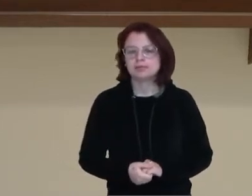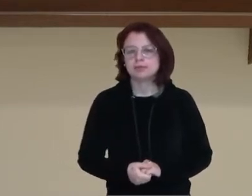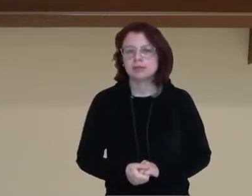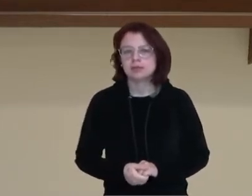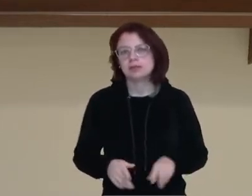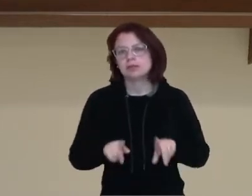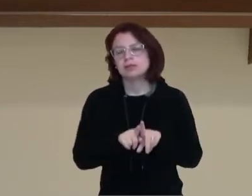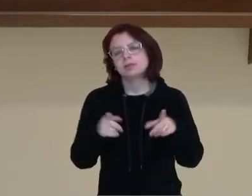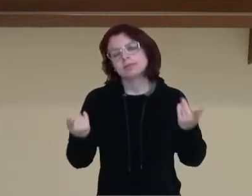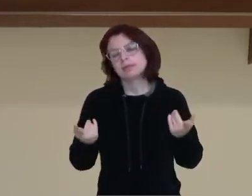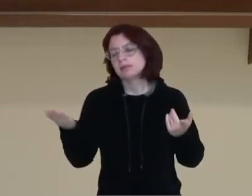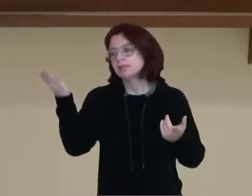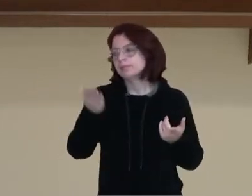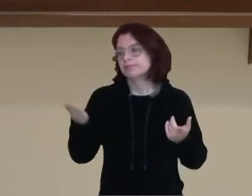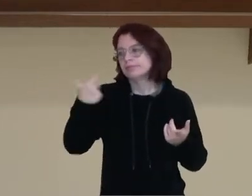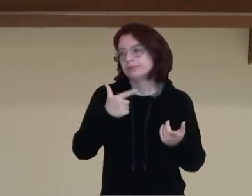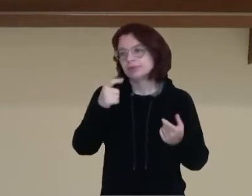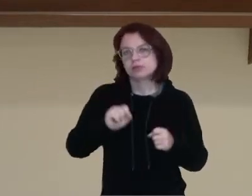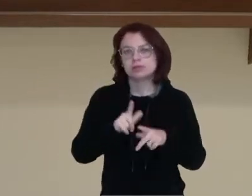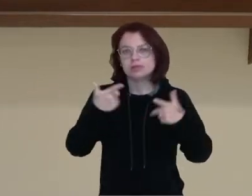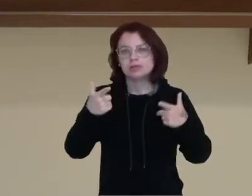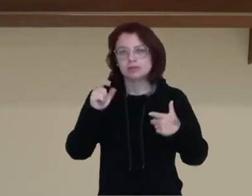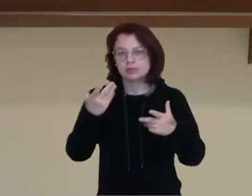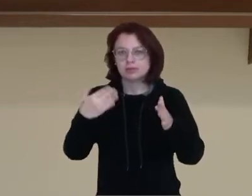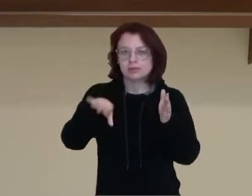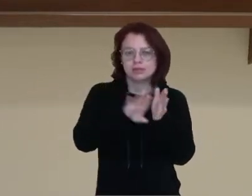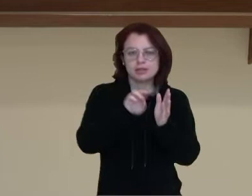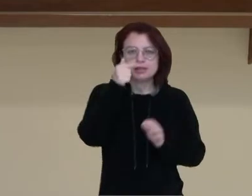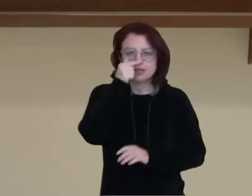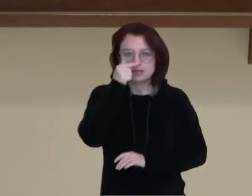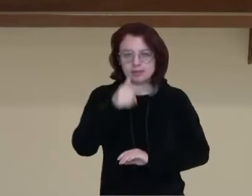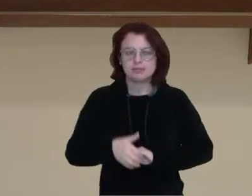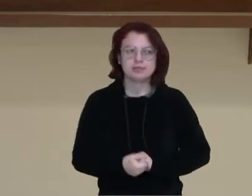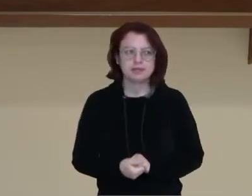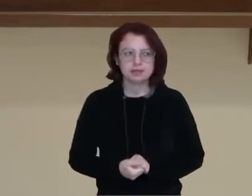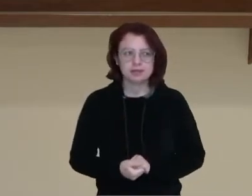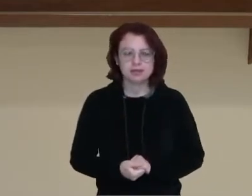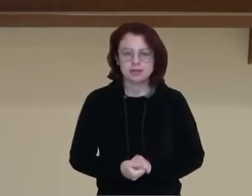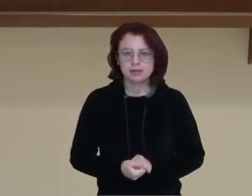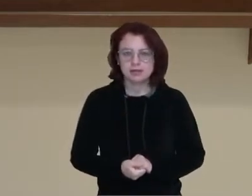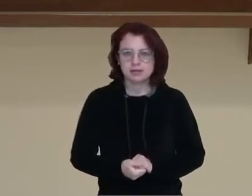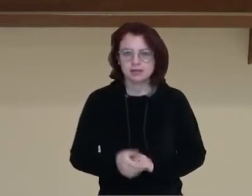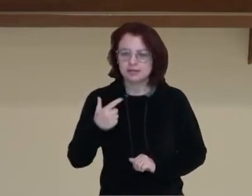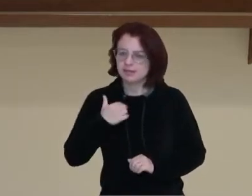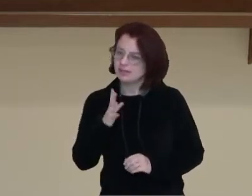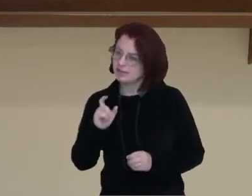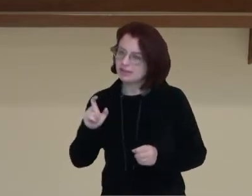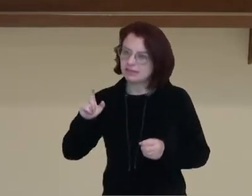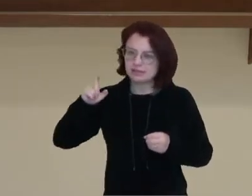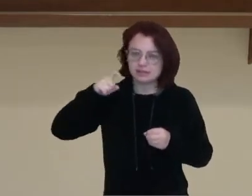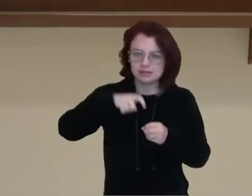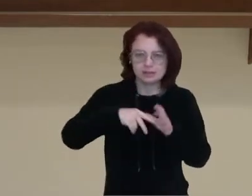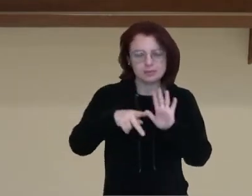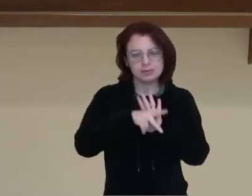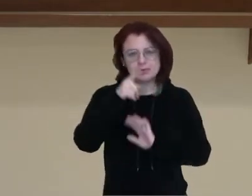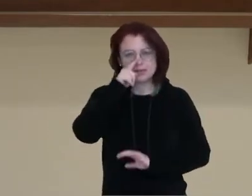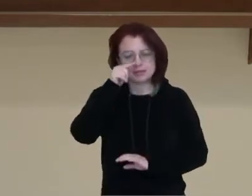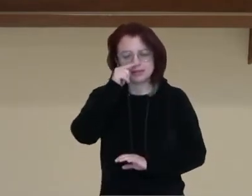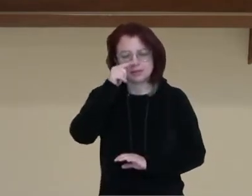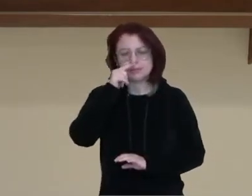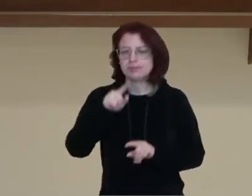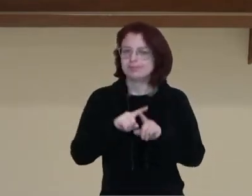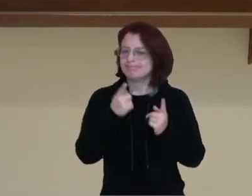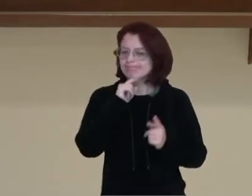sorte quando chegaram na porta da Grécia, vamos dominar essa galera aqui. Não, ali o buraco é